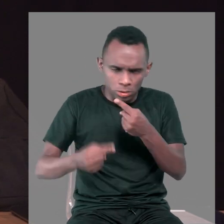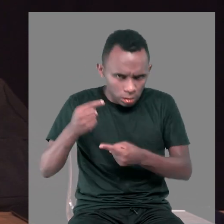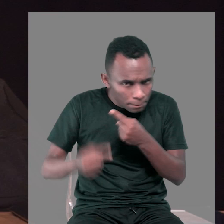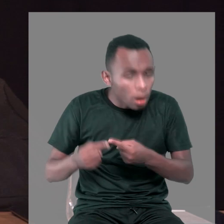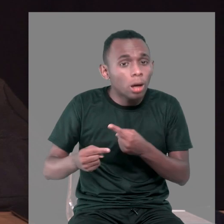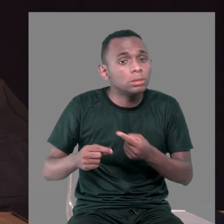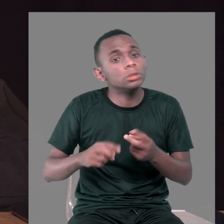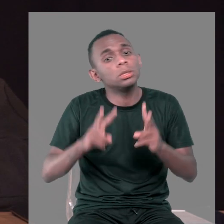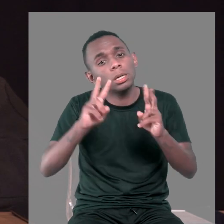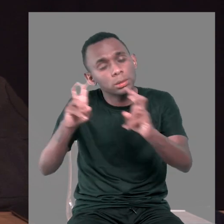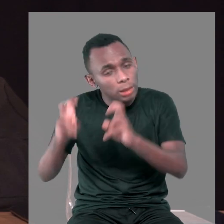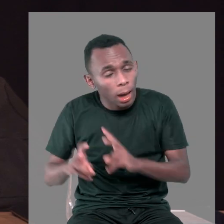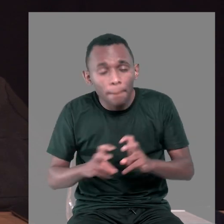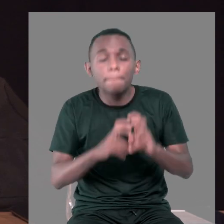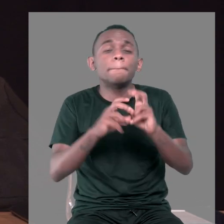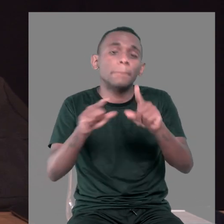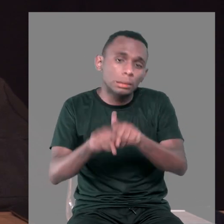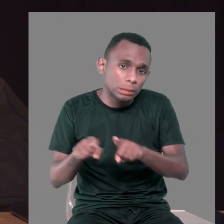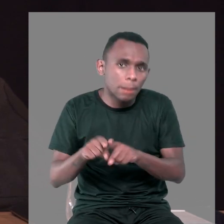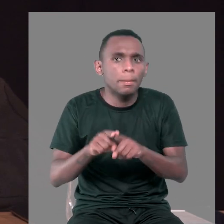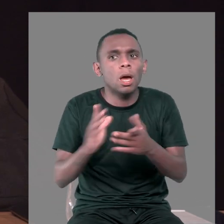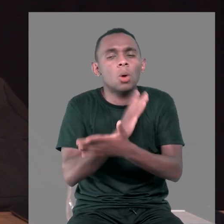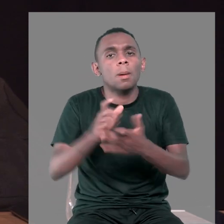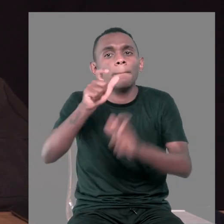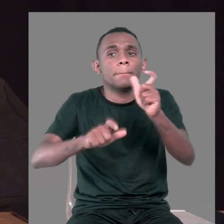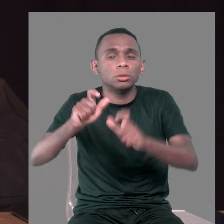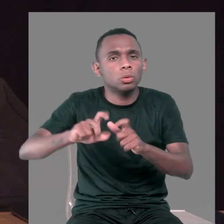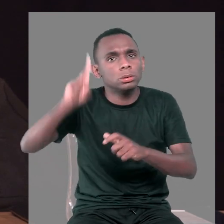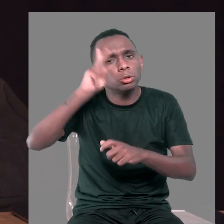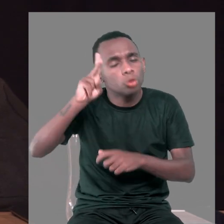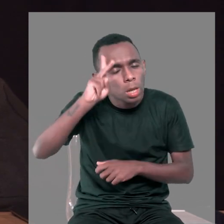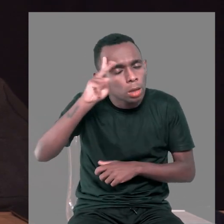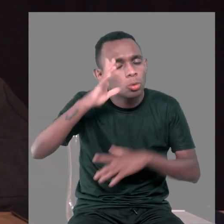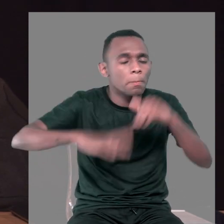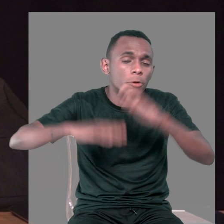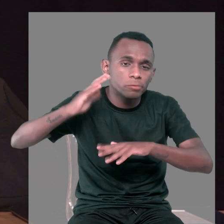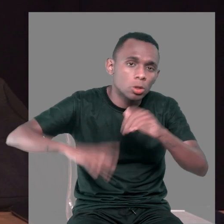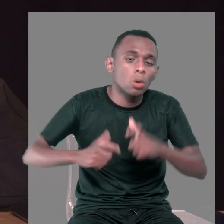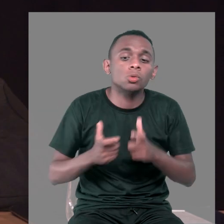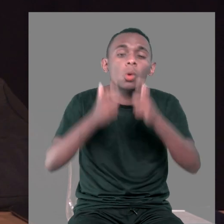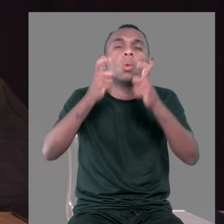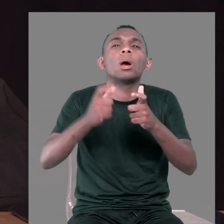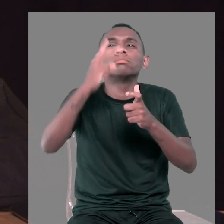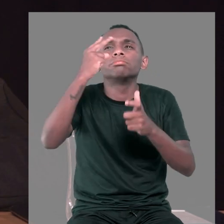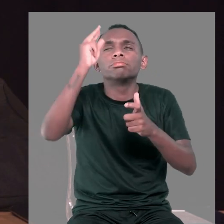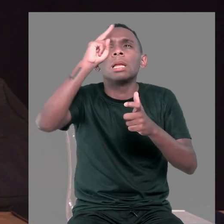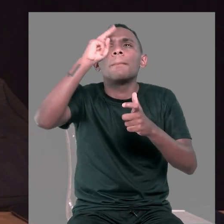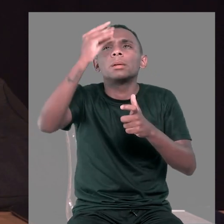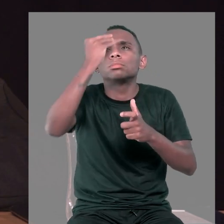memória, porque é uma faca de dois gumes, finalmente, porque nós podemos